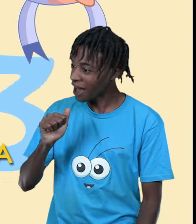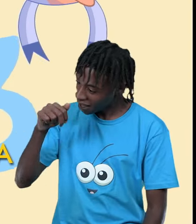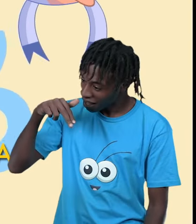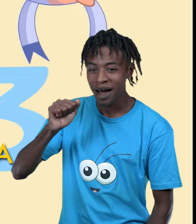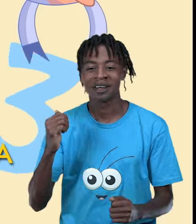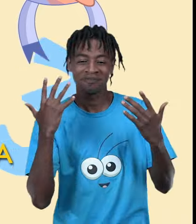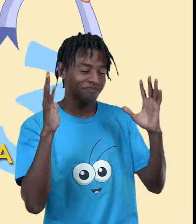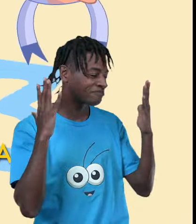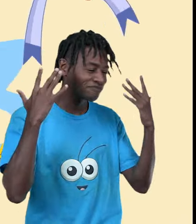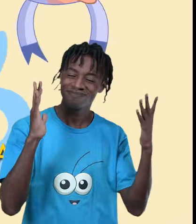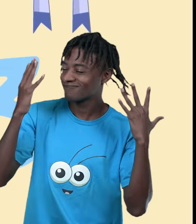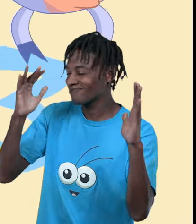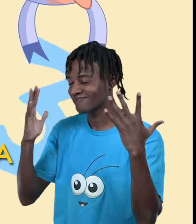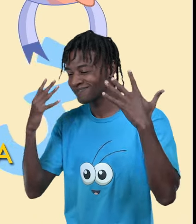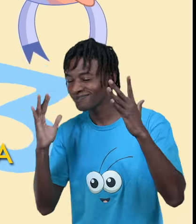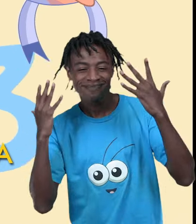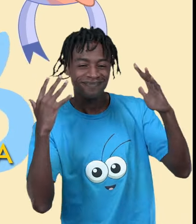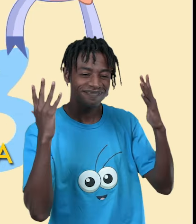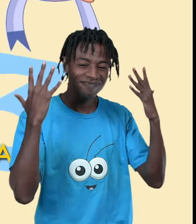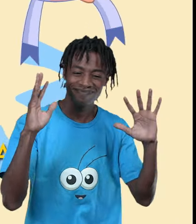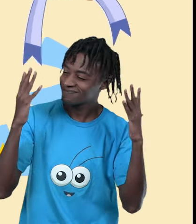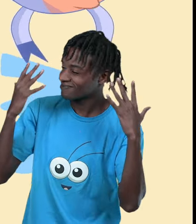Amina Viva Mariana